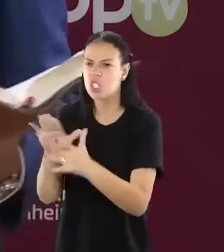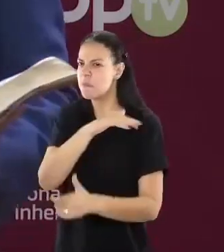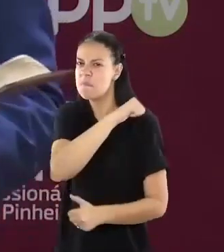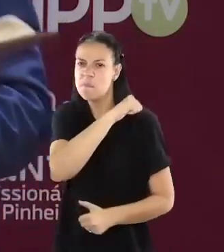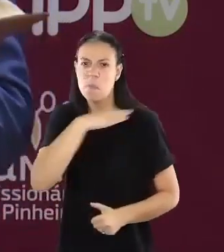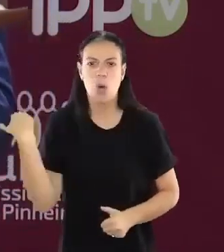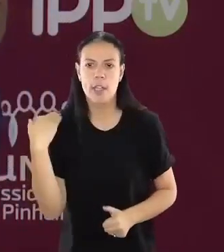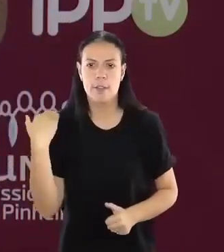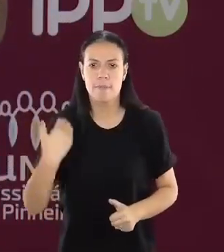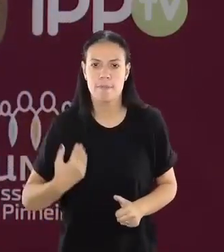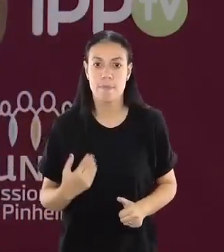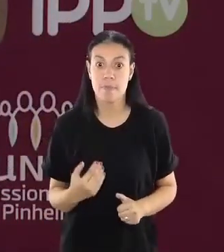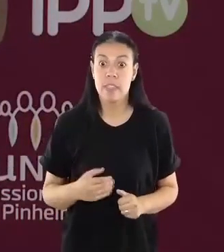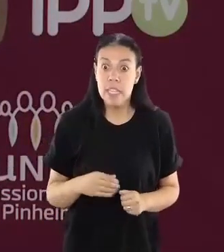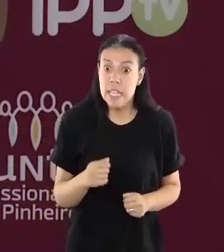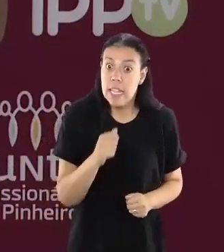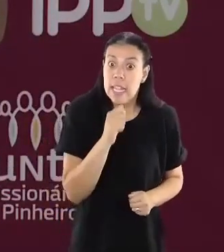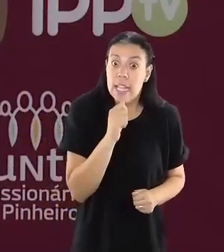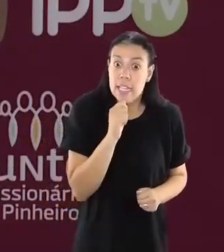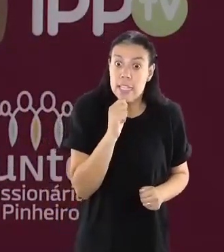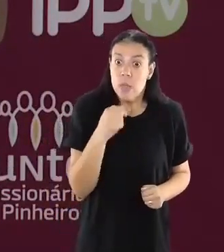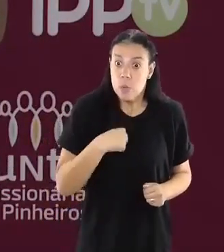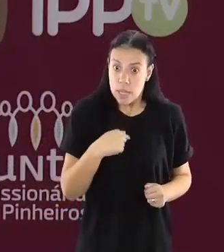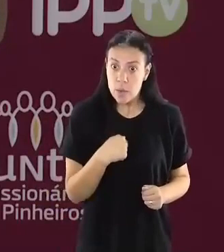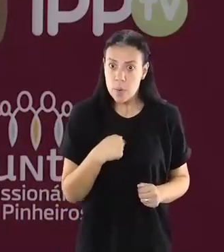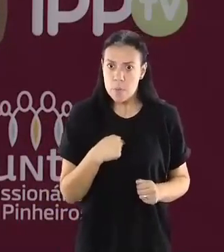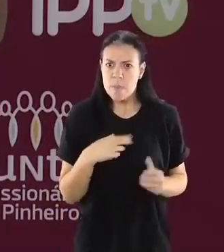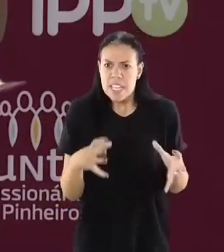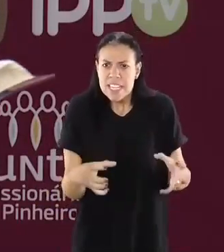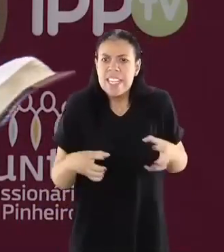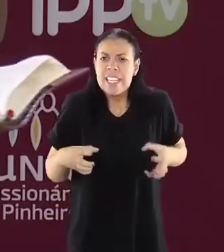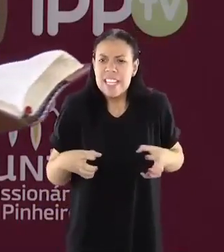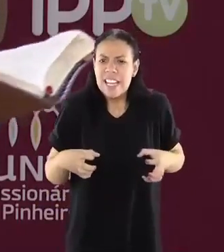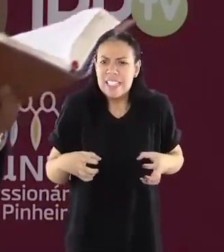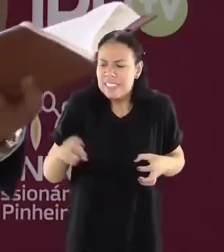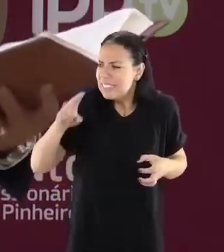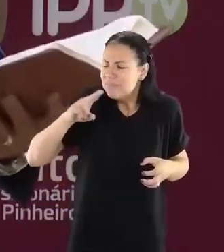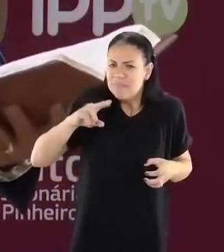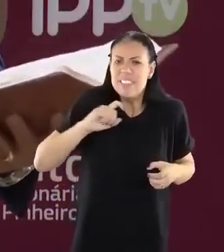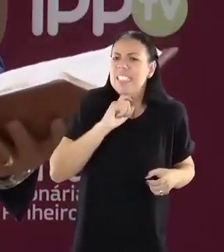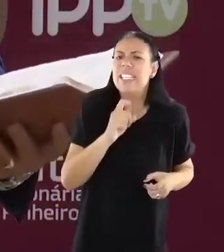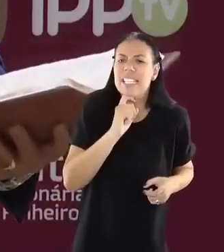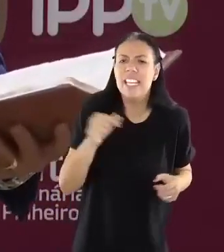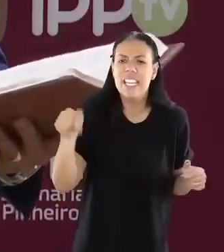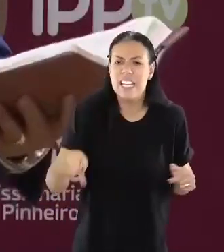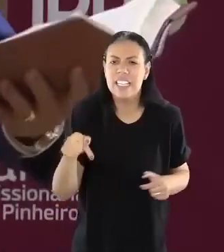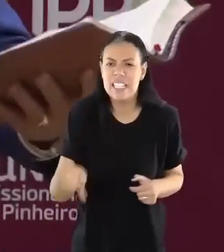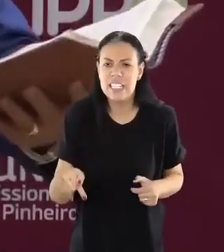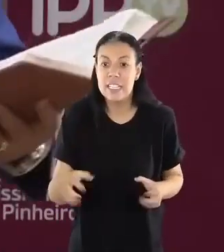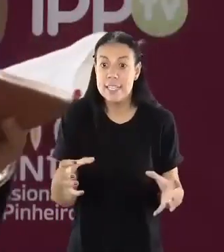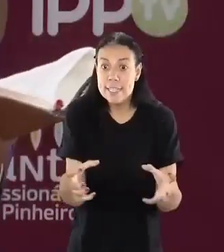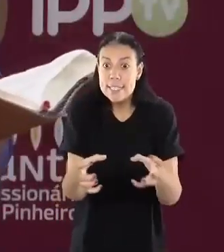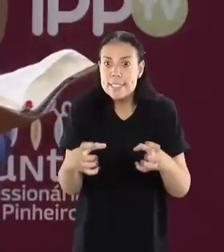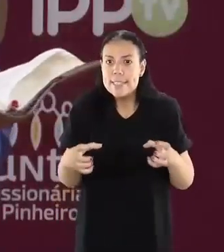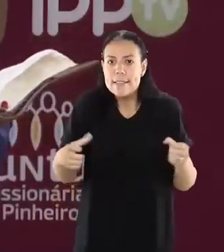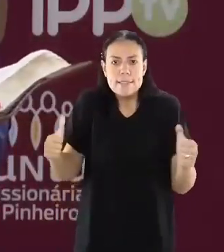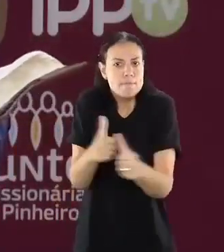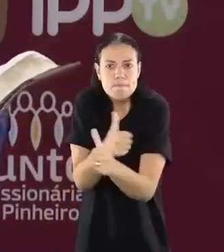nos acompanham, ninguém tenha essa postura de Herodes, de resistência, de ódio, de